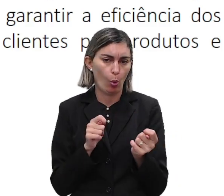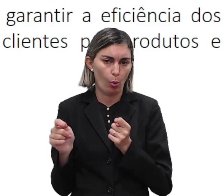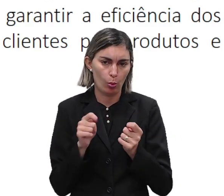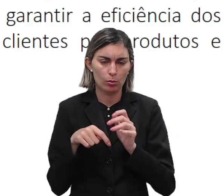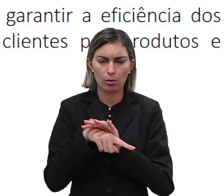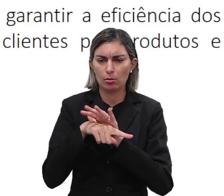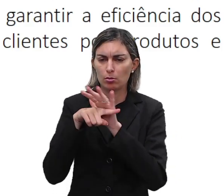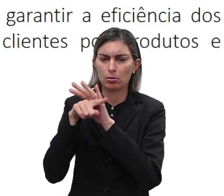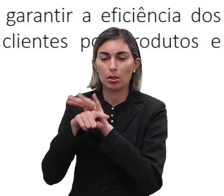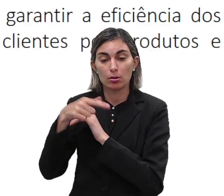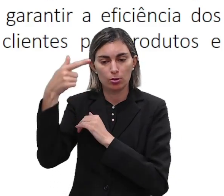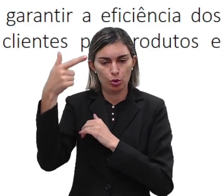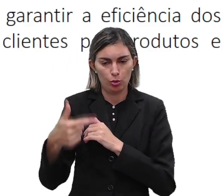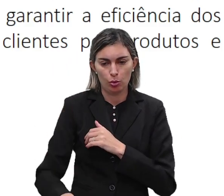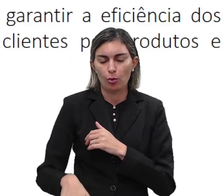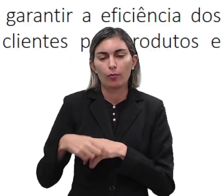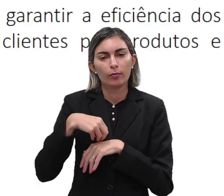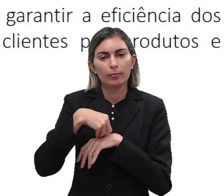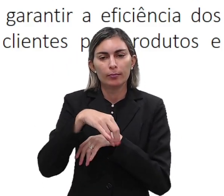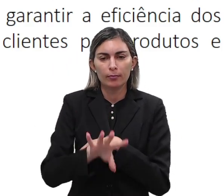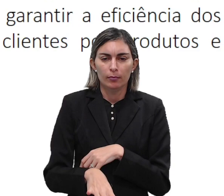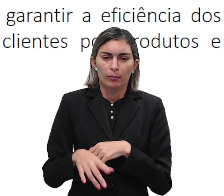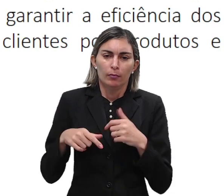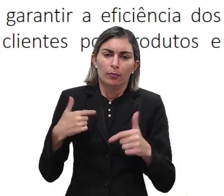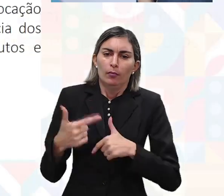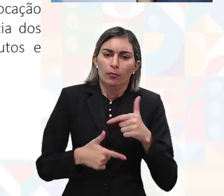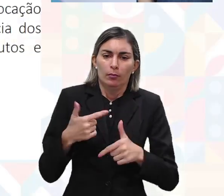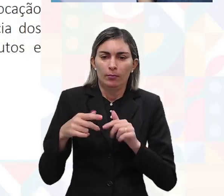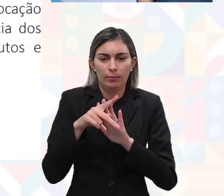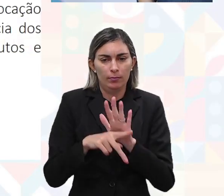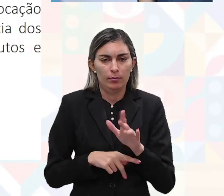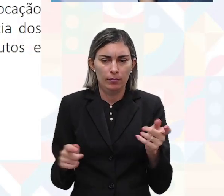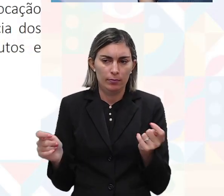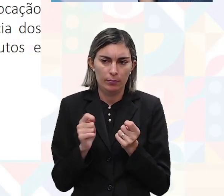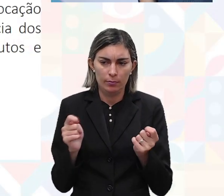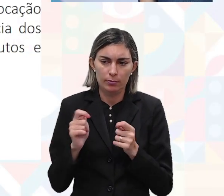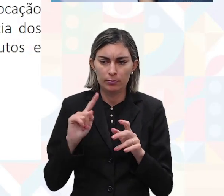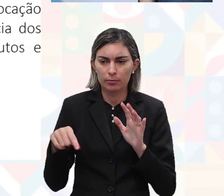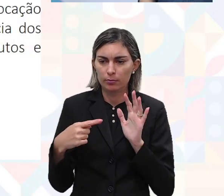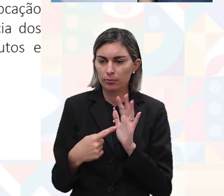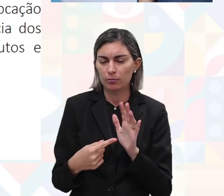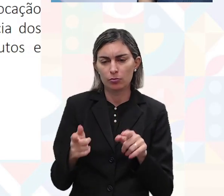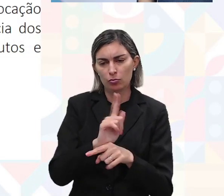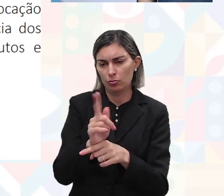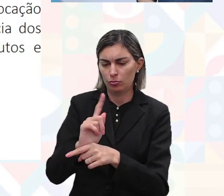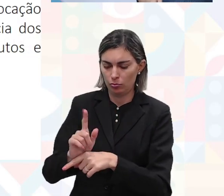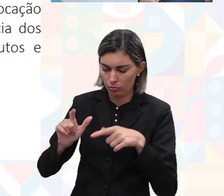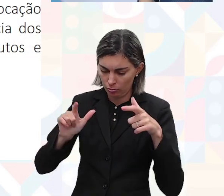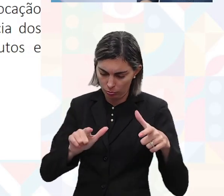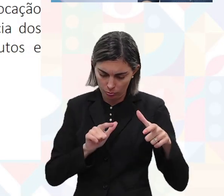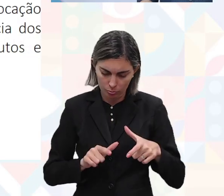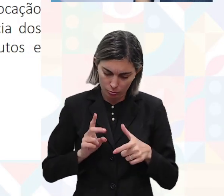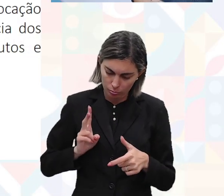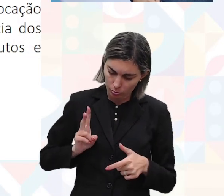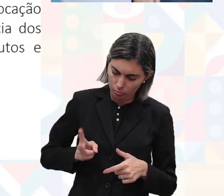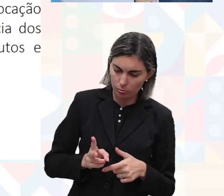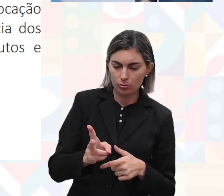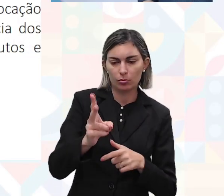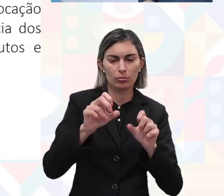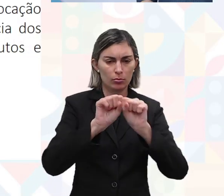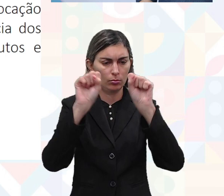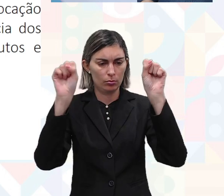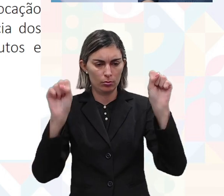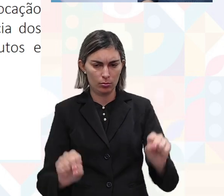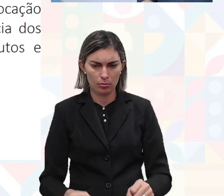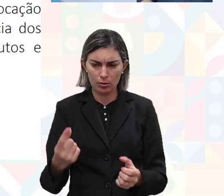analisar novamente o que foi abordado. A atividade de planejamento e controle tem como objetivo gerenciar a alocação contínua e sistemática